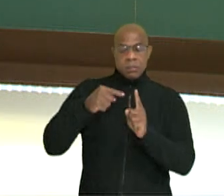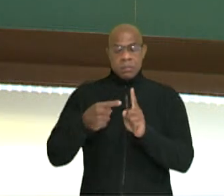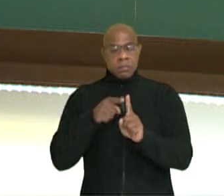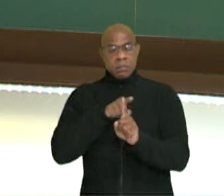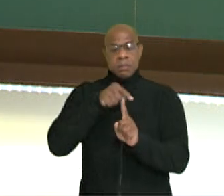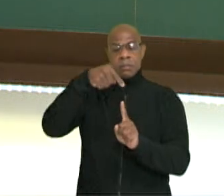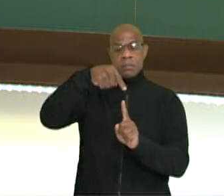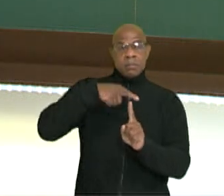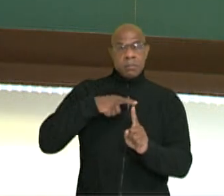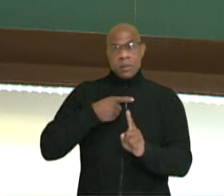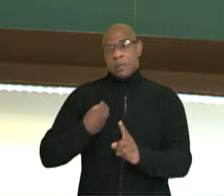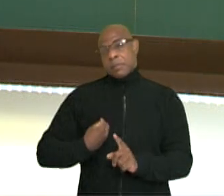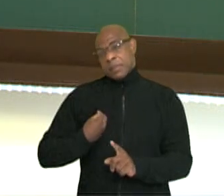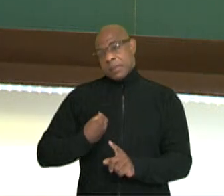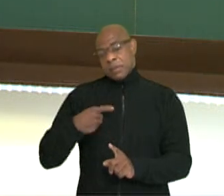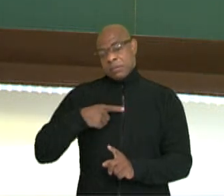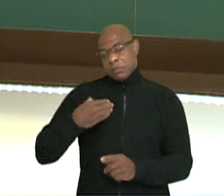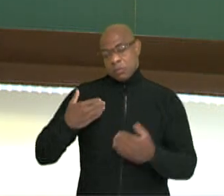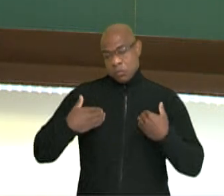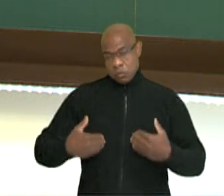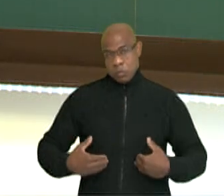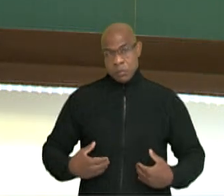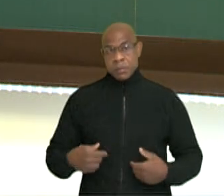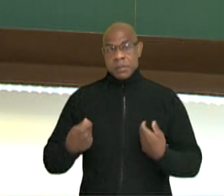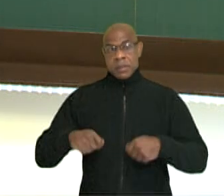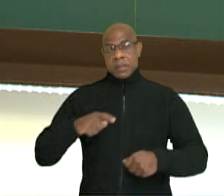presentes para que a gente tenha energia para sobreviver.